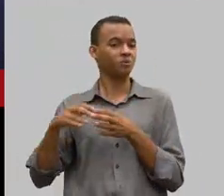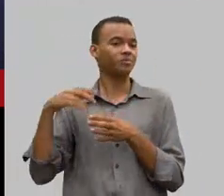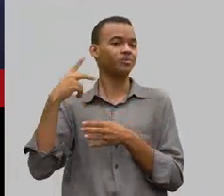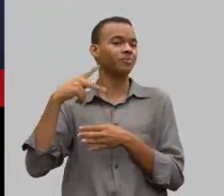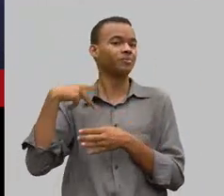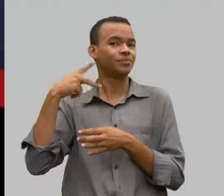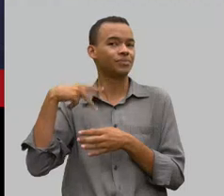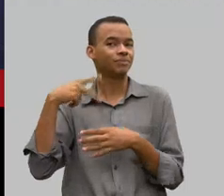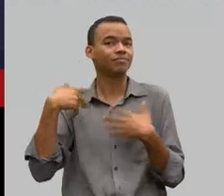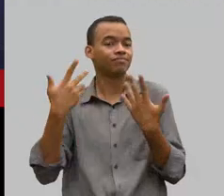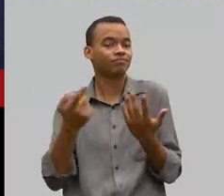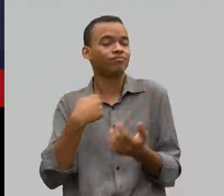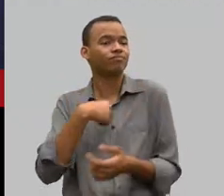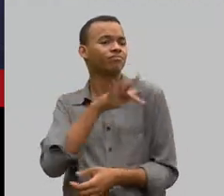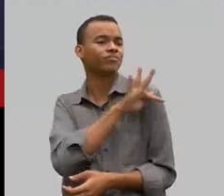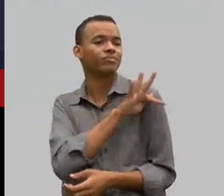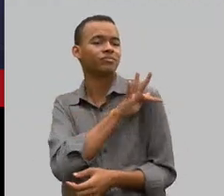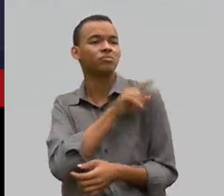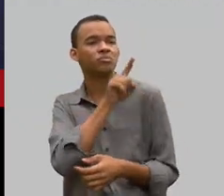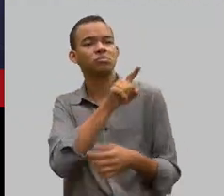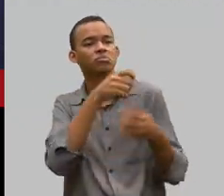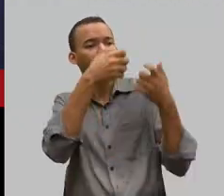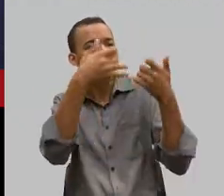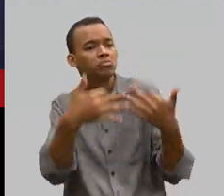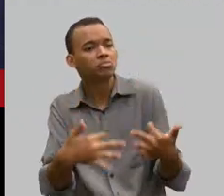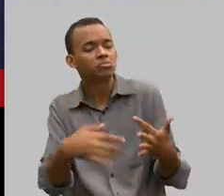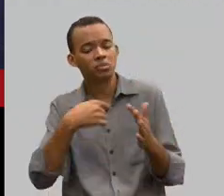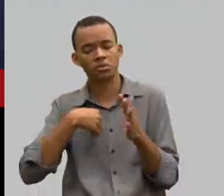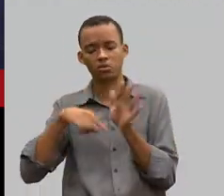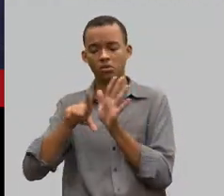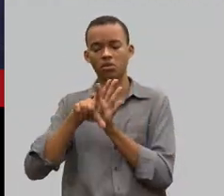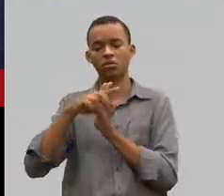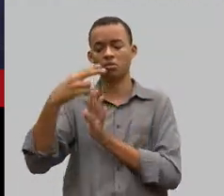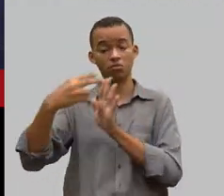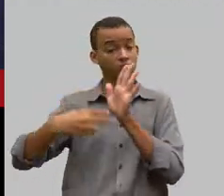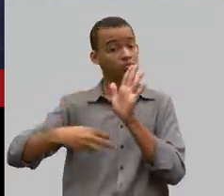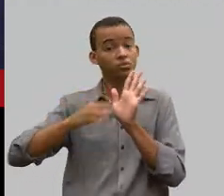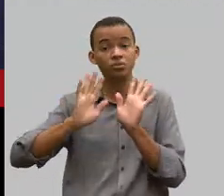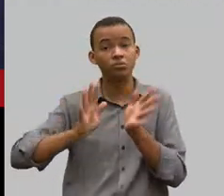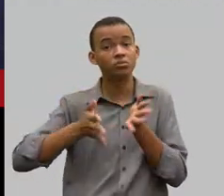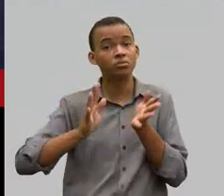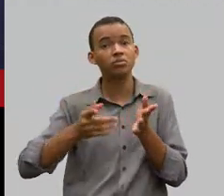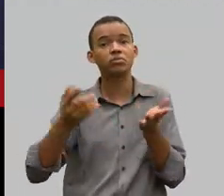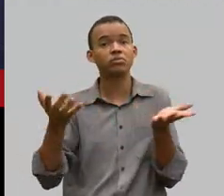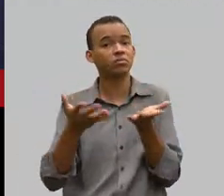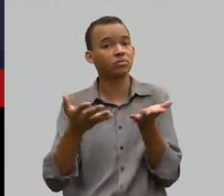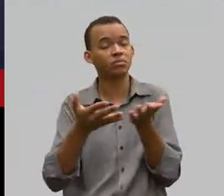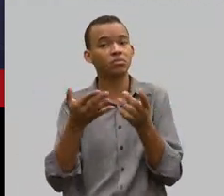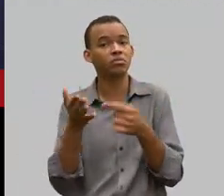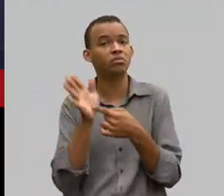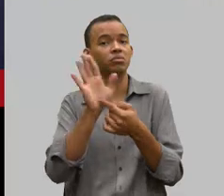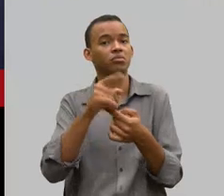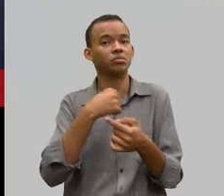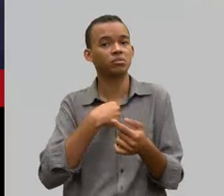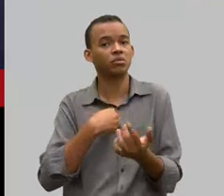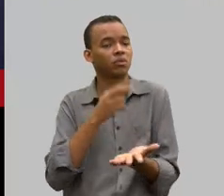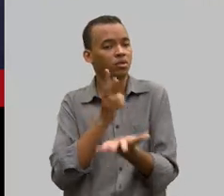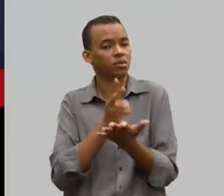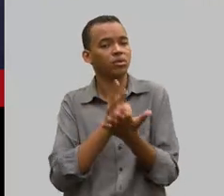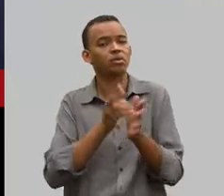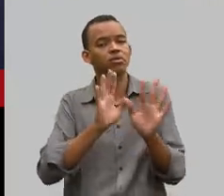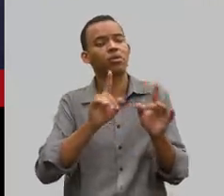Eu não tenho o que fiscalizar ele não apresentou eu li a legislação eu passei pro próximo tanto é que eu eu não parei eu passei pro